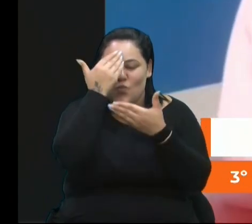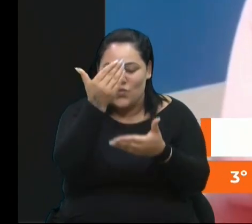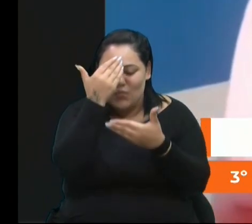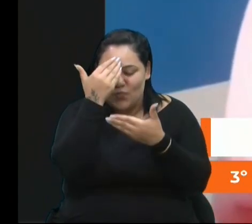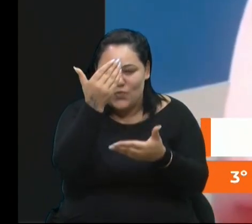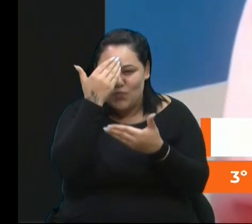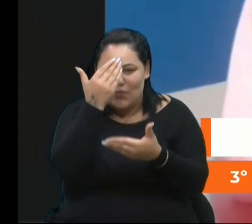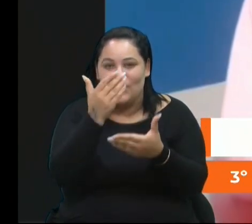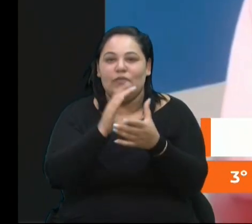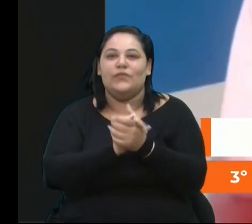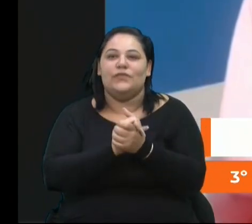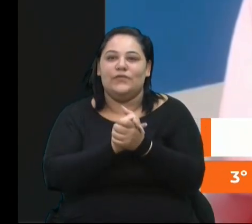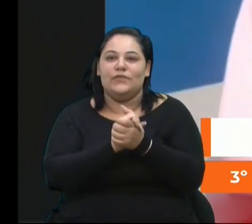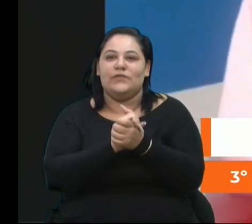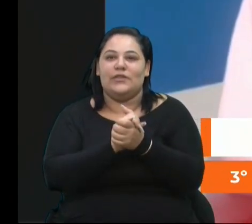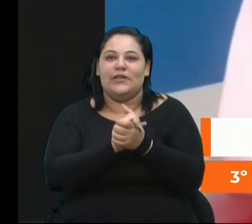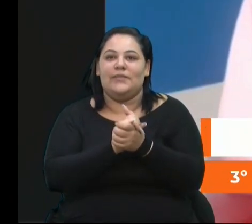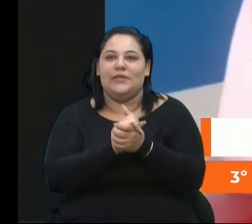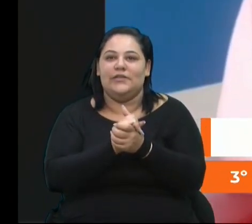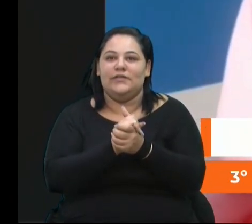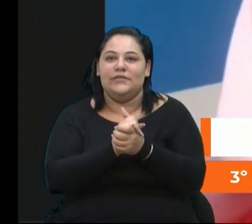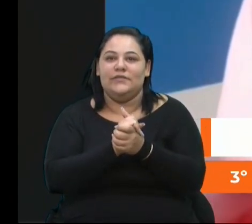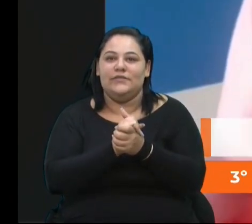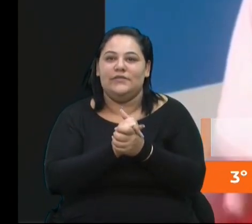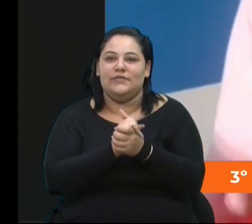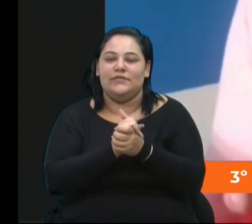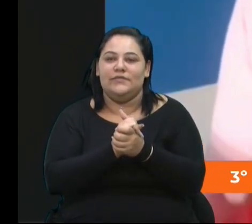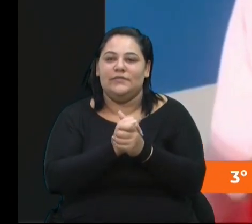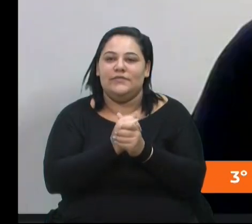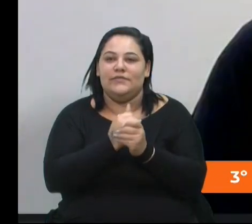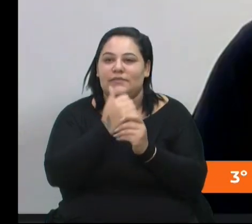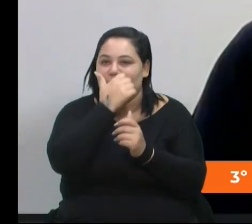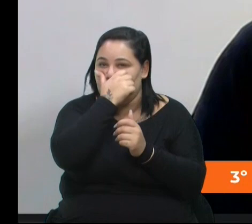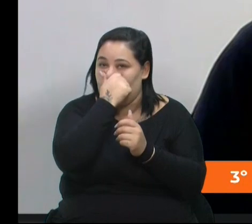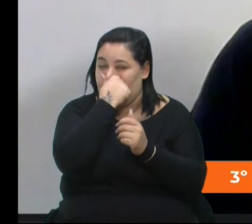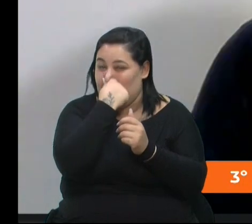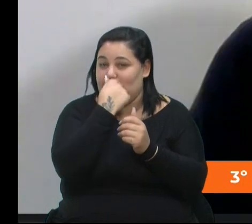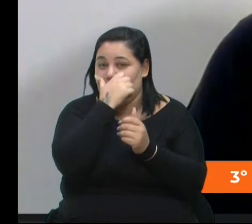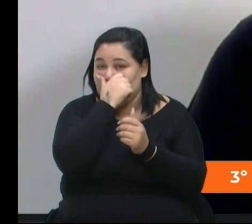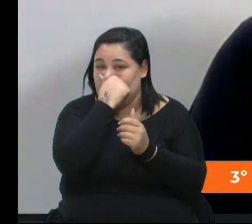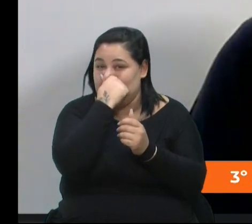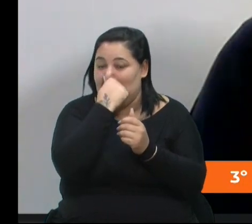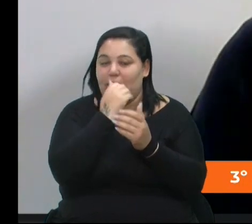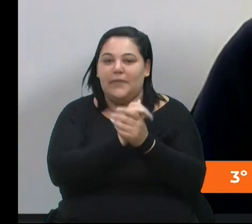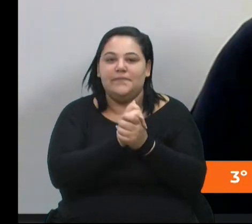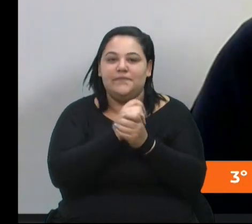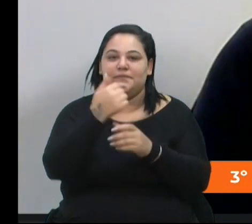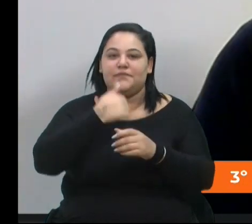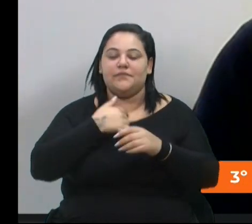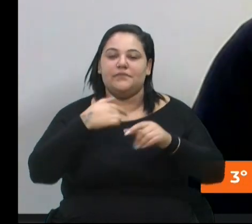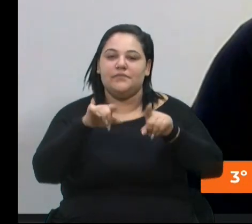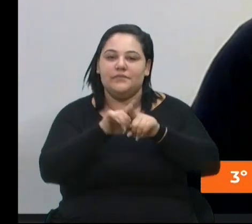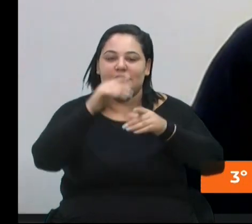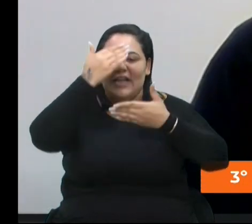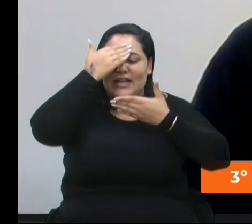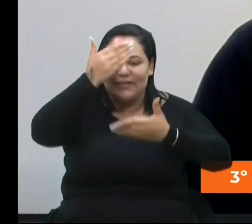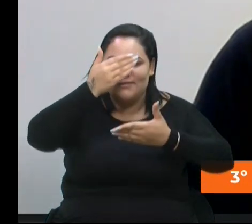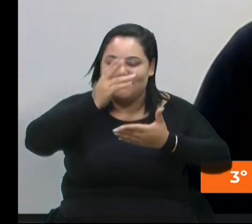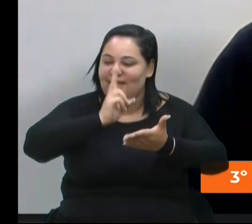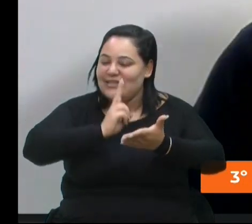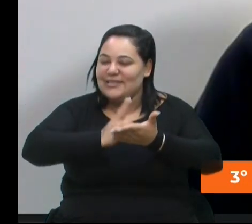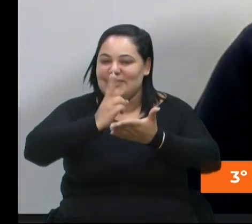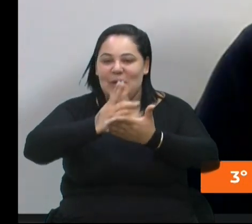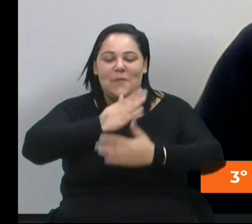muito obrigada por estar conosco. Eu que agradeço e é sempre uma honra